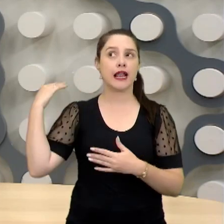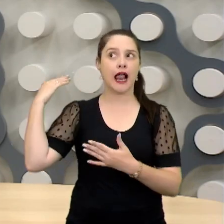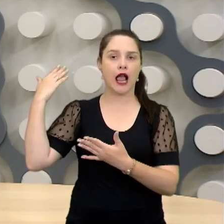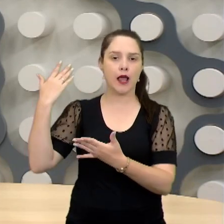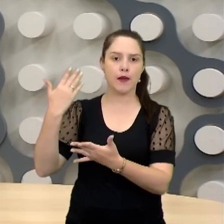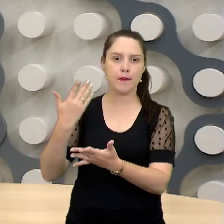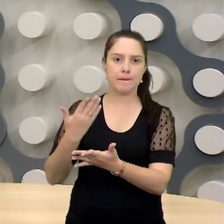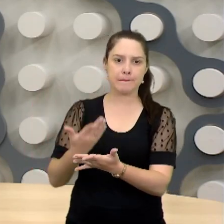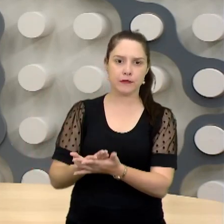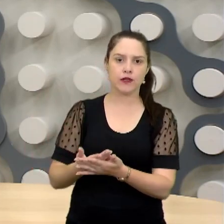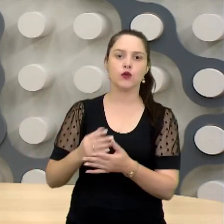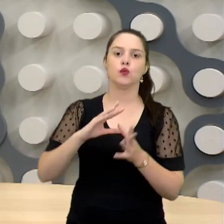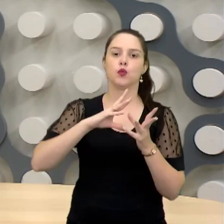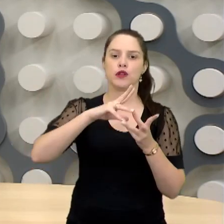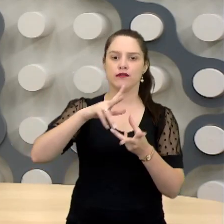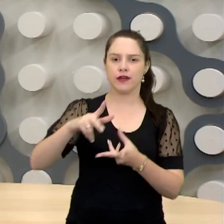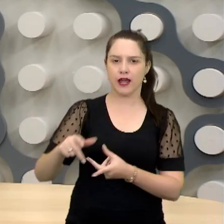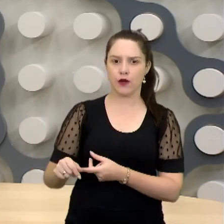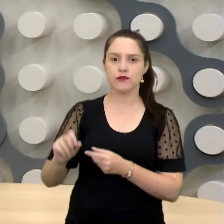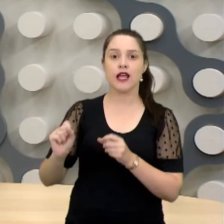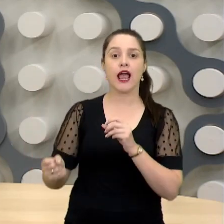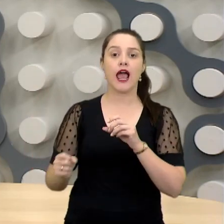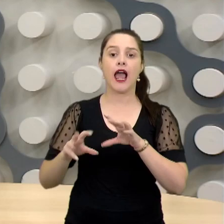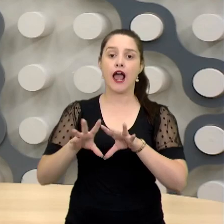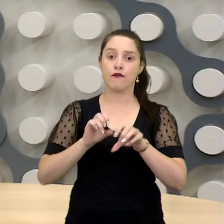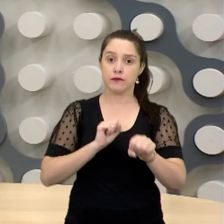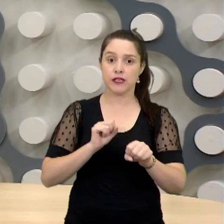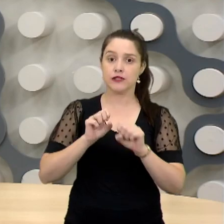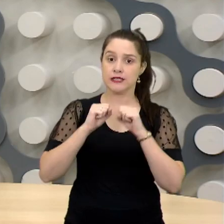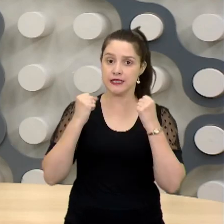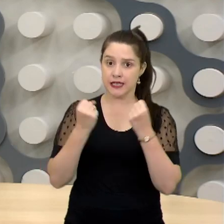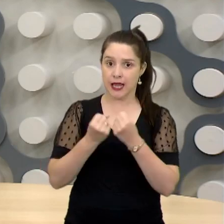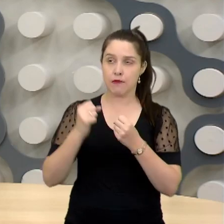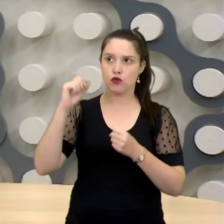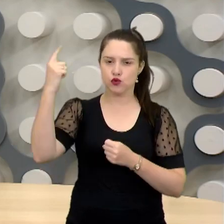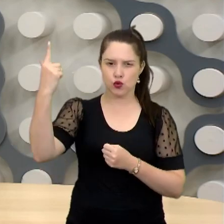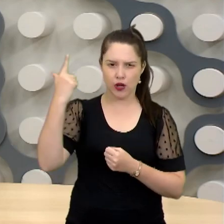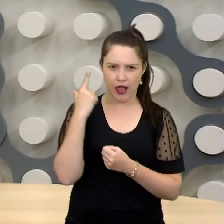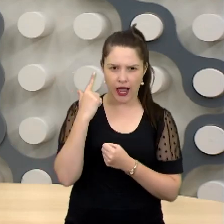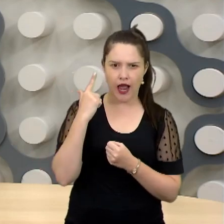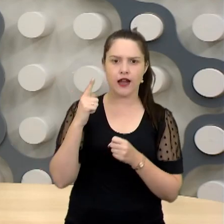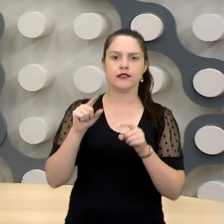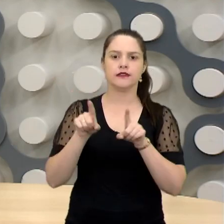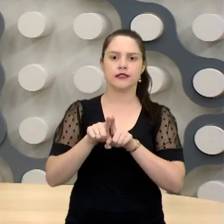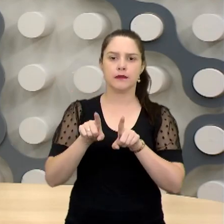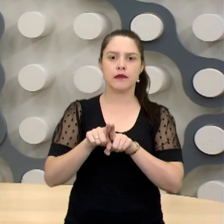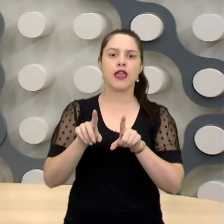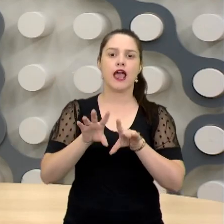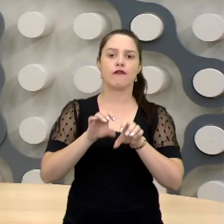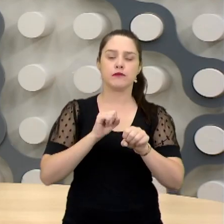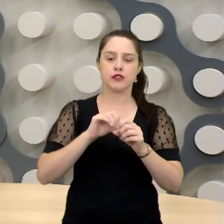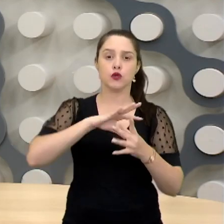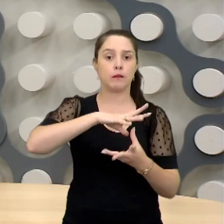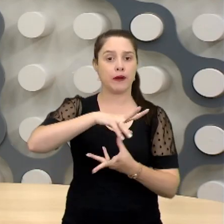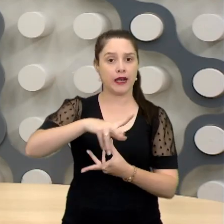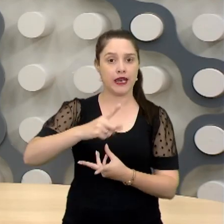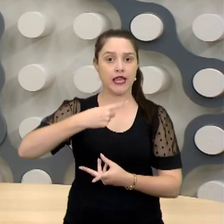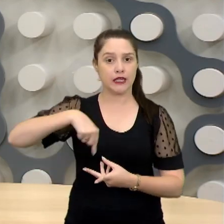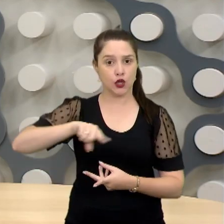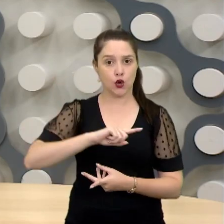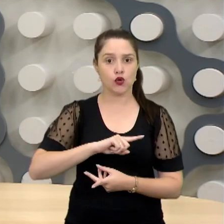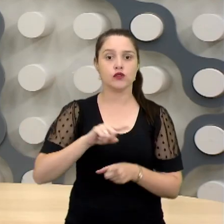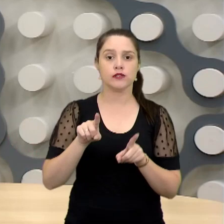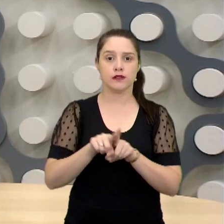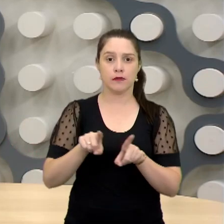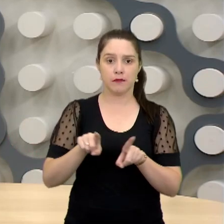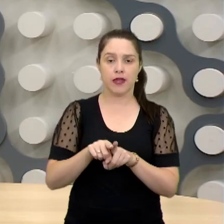surgimento aí do universo, a formação aí do sistema solar, a formação do nosso planeta. Então nós estamos fazendo aí desde